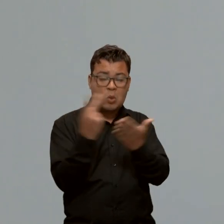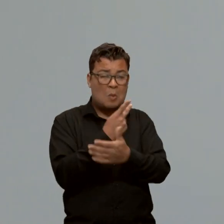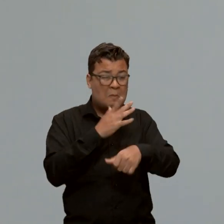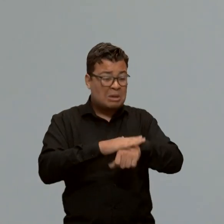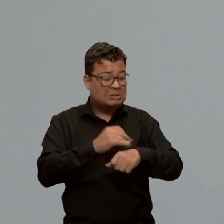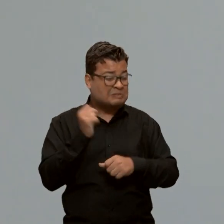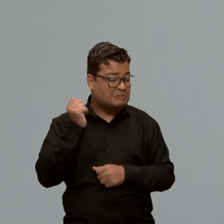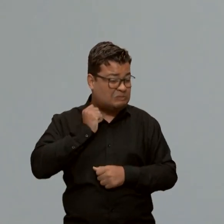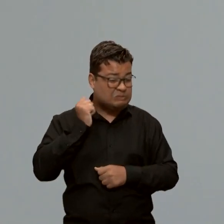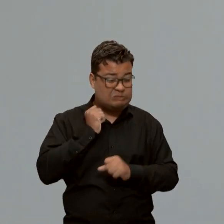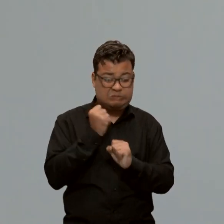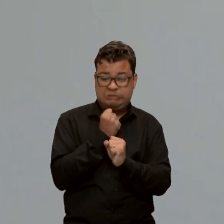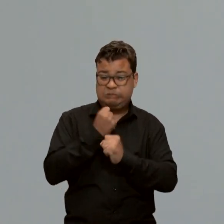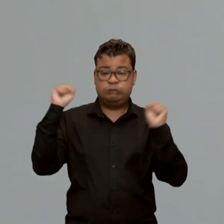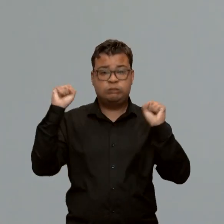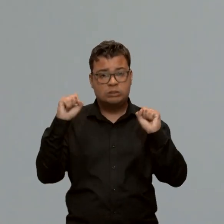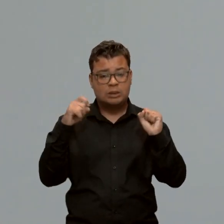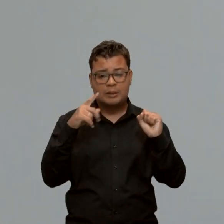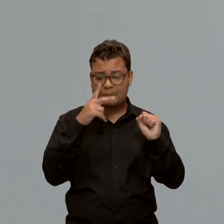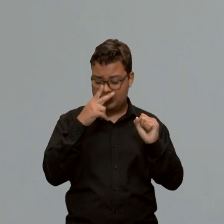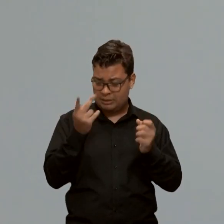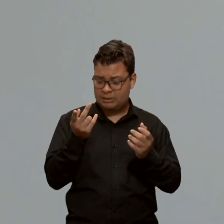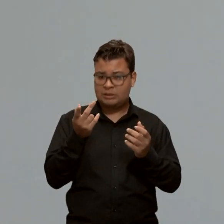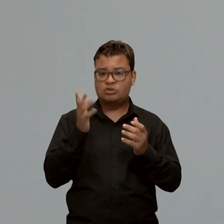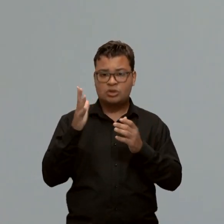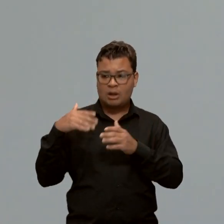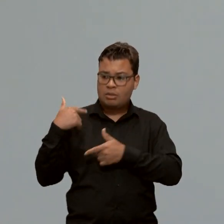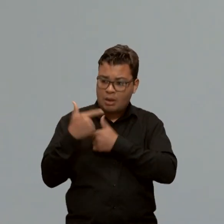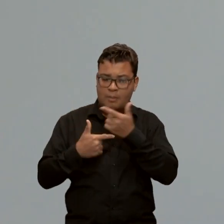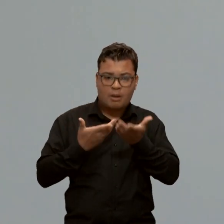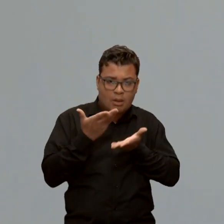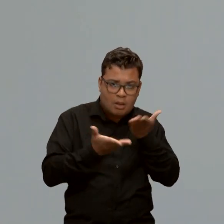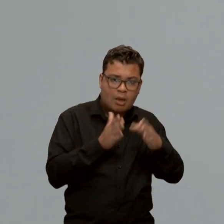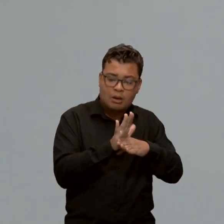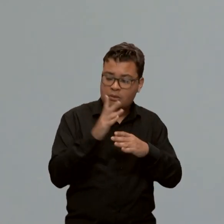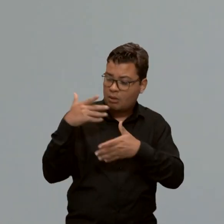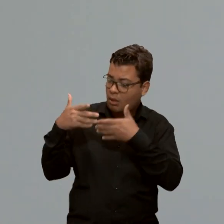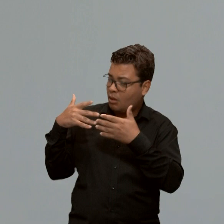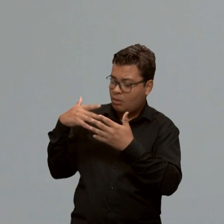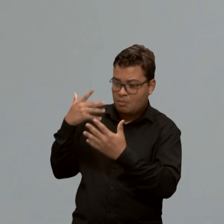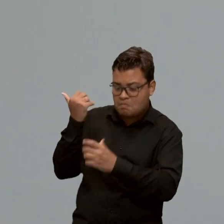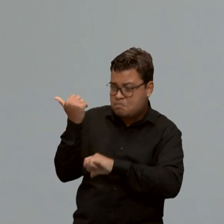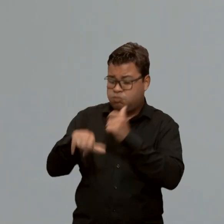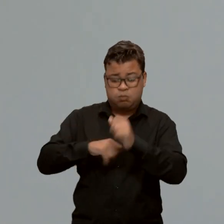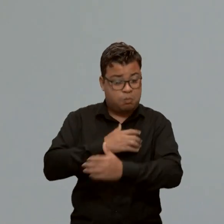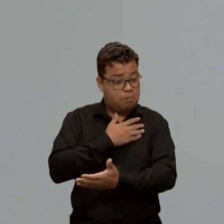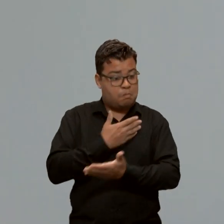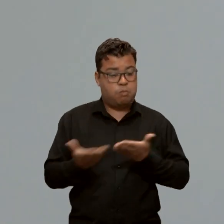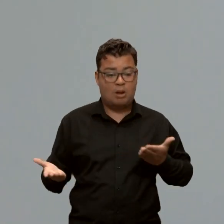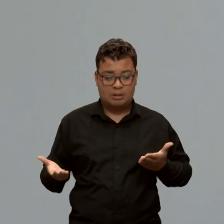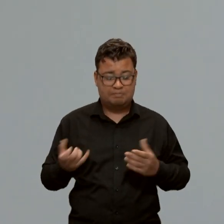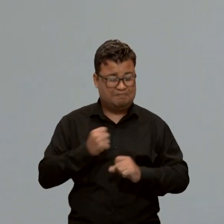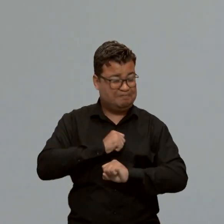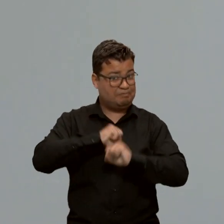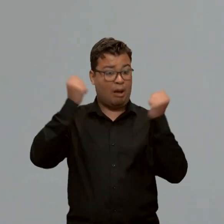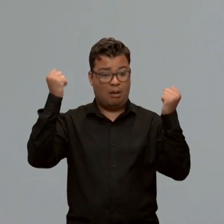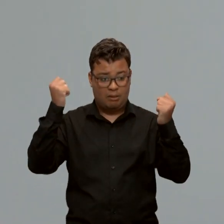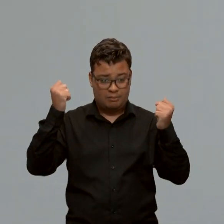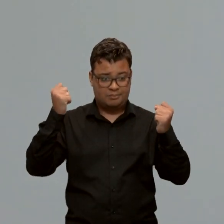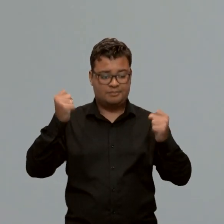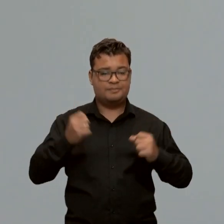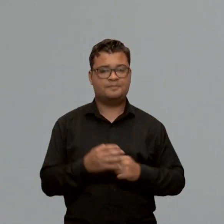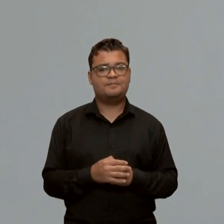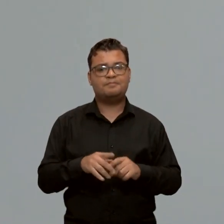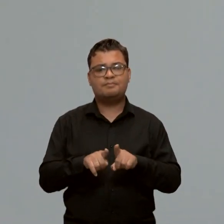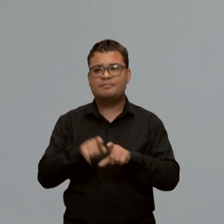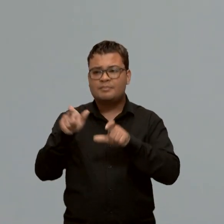público, desorganiza tudo que foi feito antes. Né? Os idosos expostos a esse ruído, como os idosos